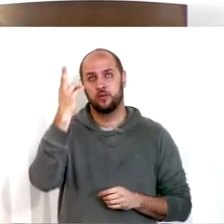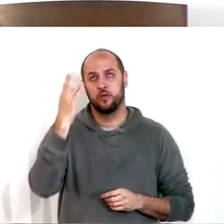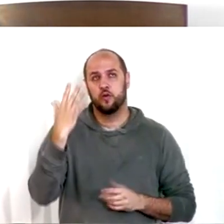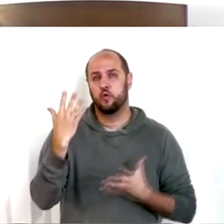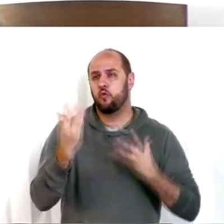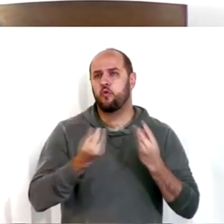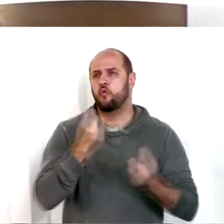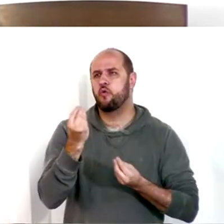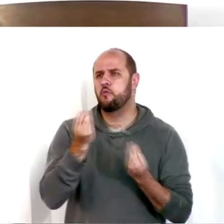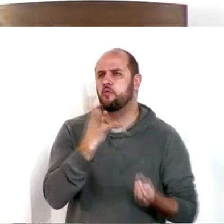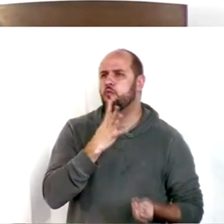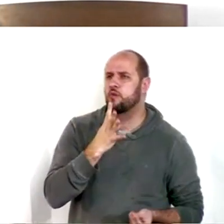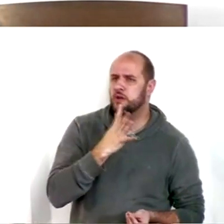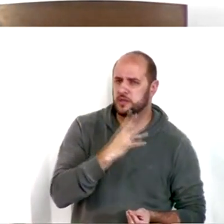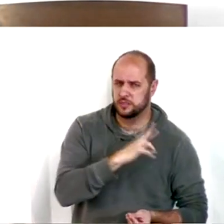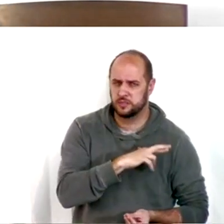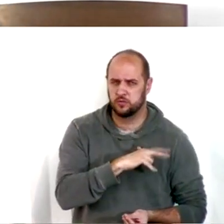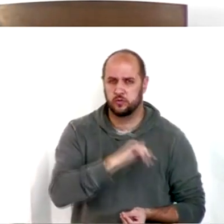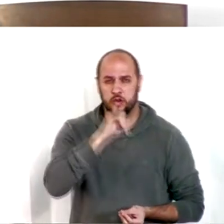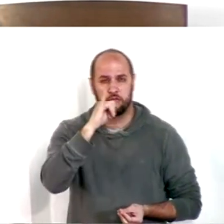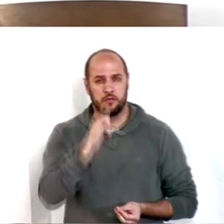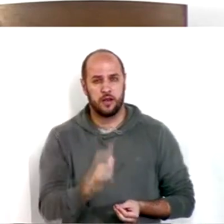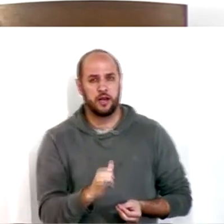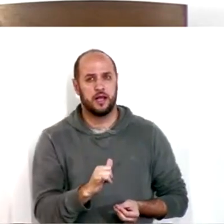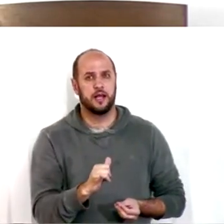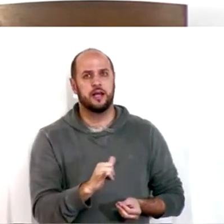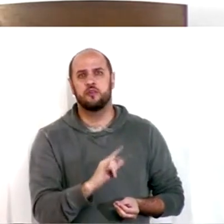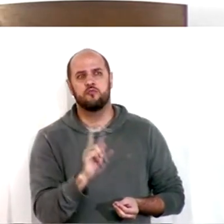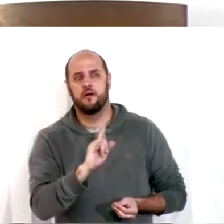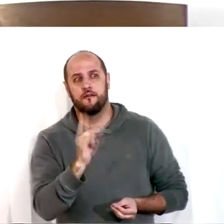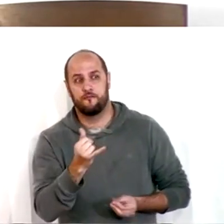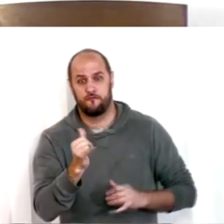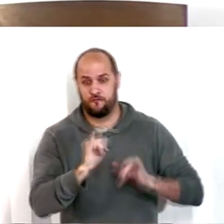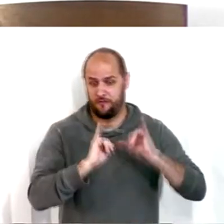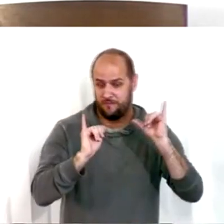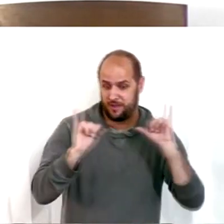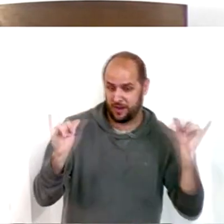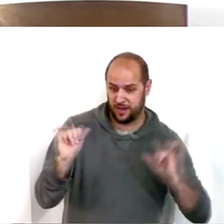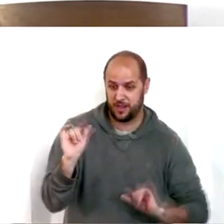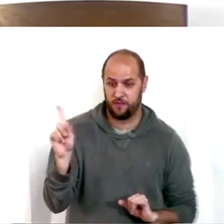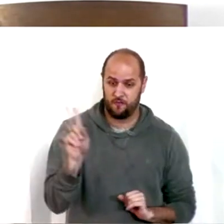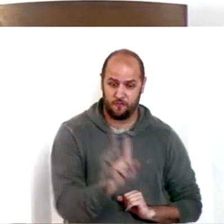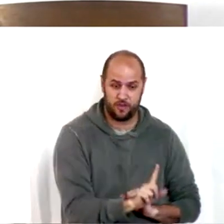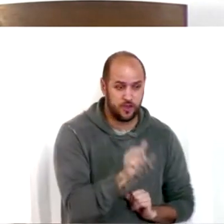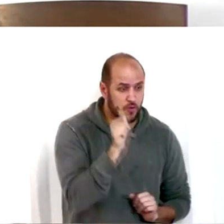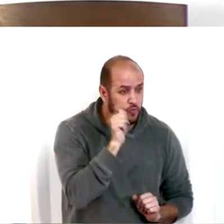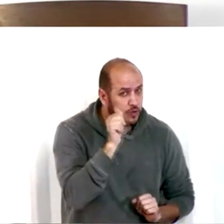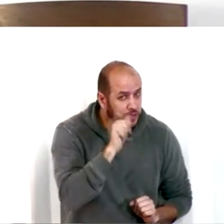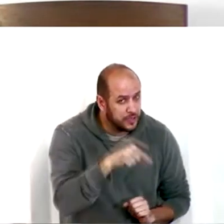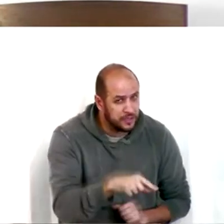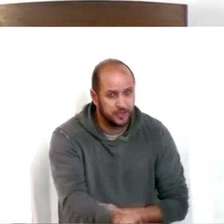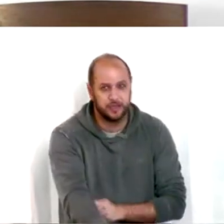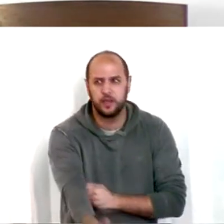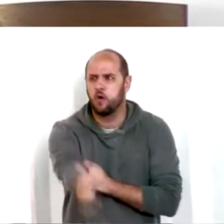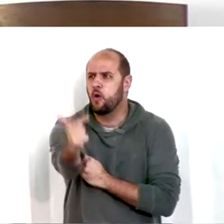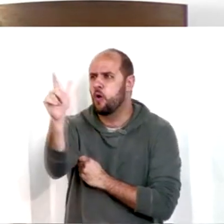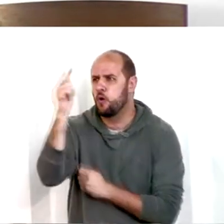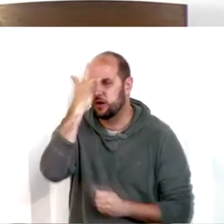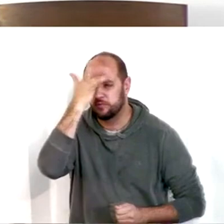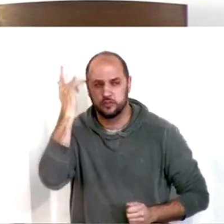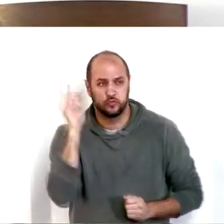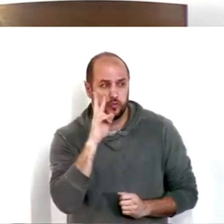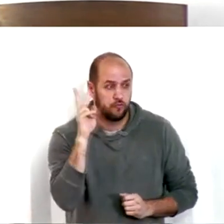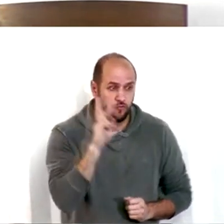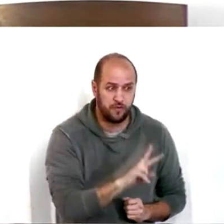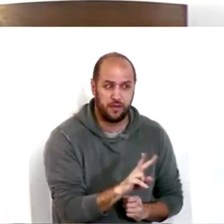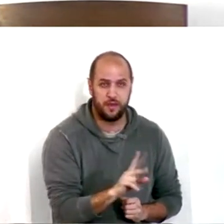Ruth, quando ele diz: não se saiba que veio mulher à eira. Não é bom que os outros olhem uma mulher